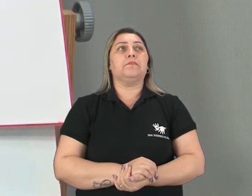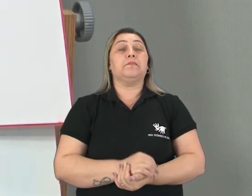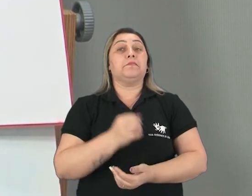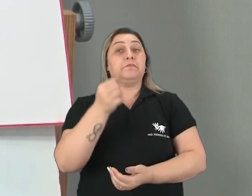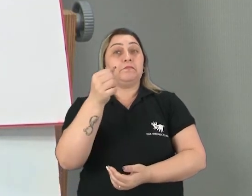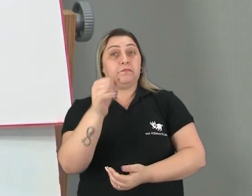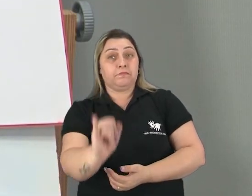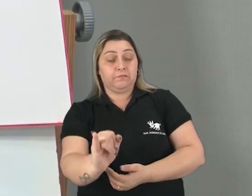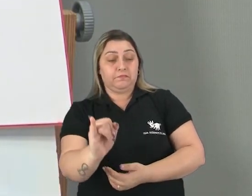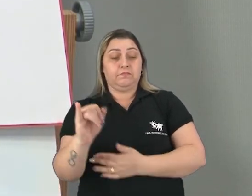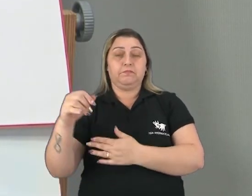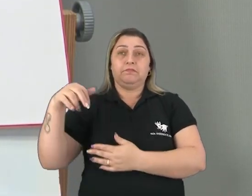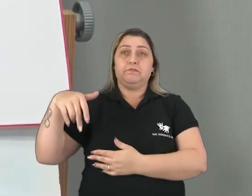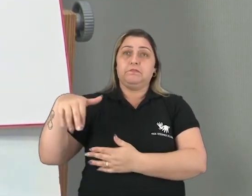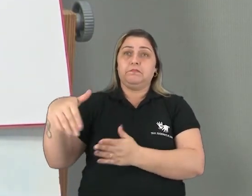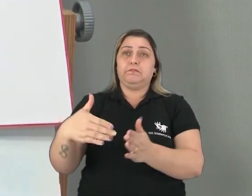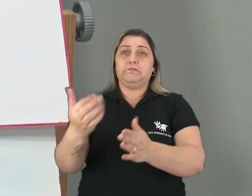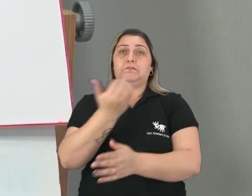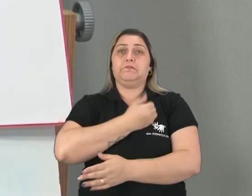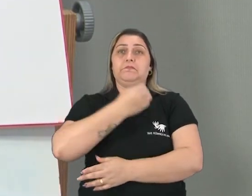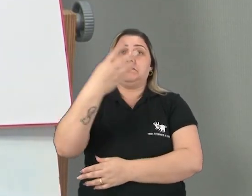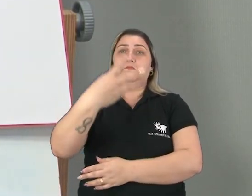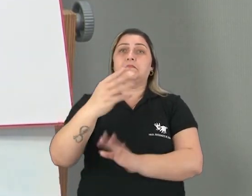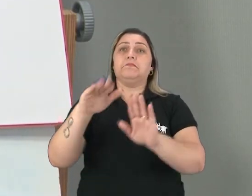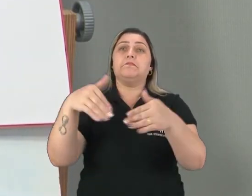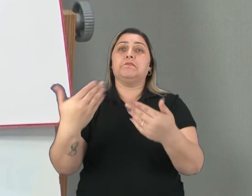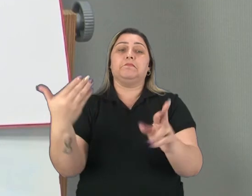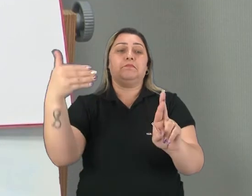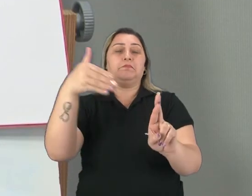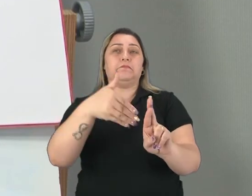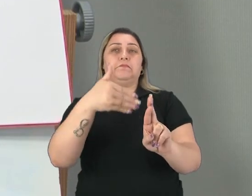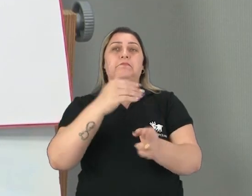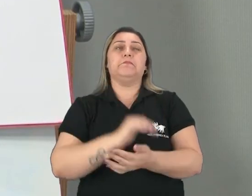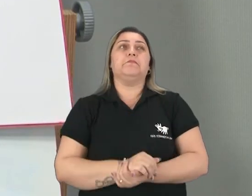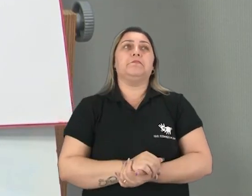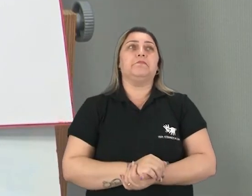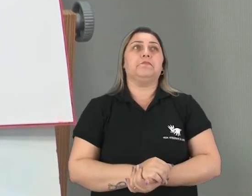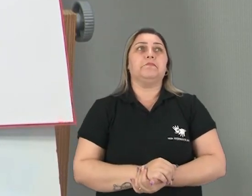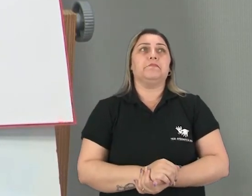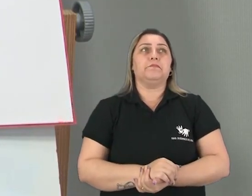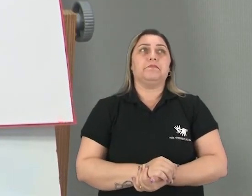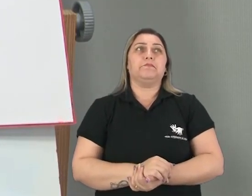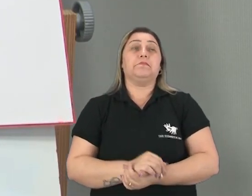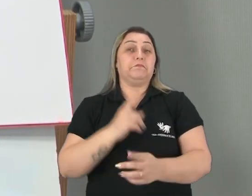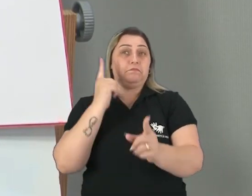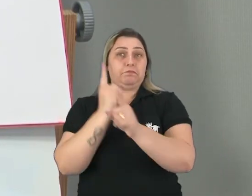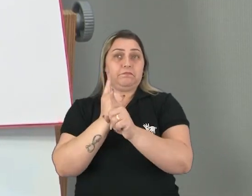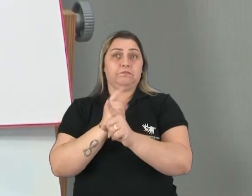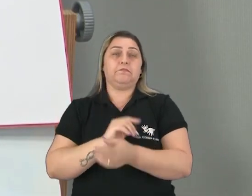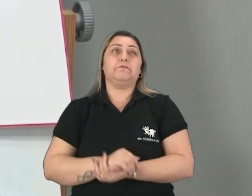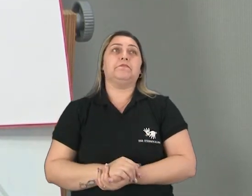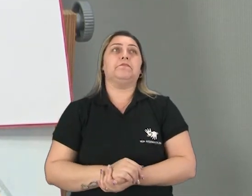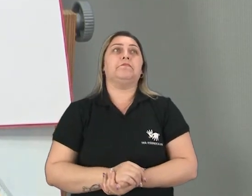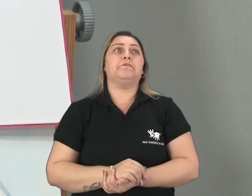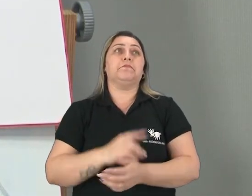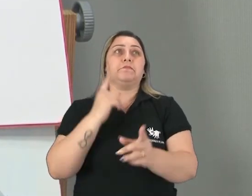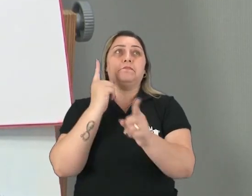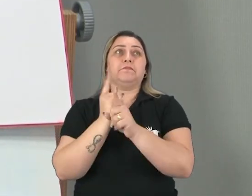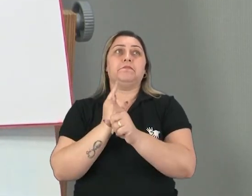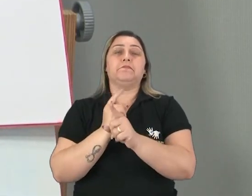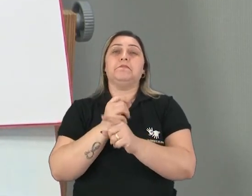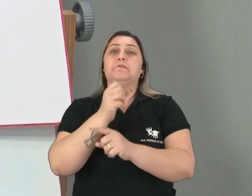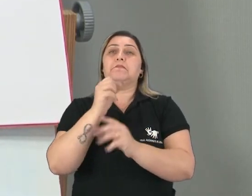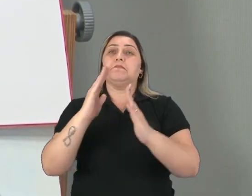E se seguir no caminho número 3, qual é o ponto de referência que nós vamos encontrar? Vamos encontrar